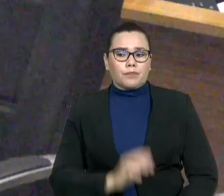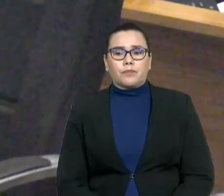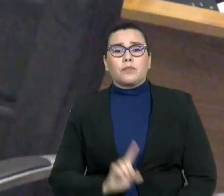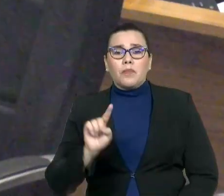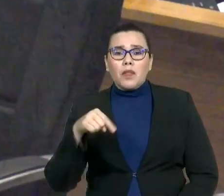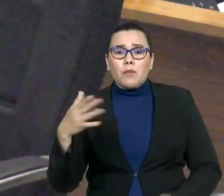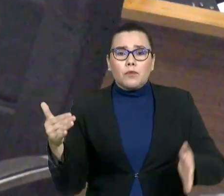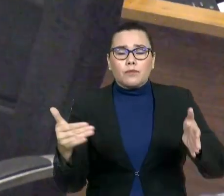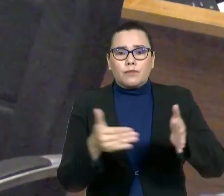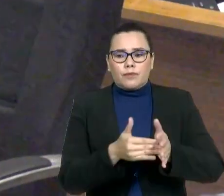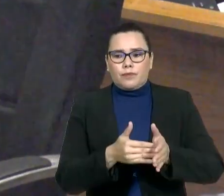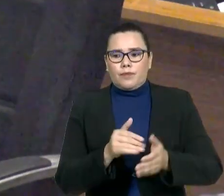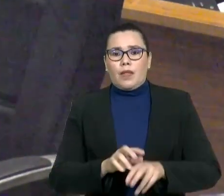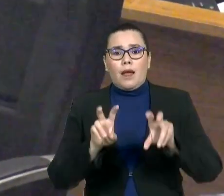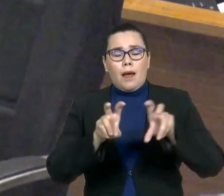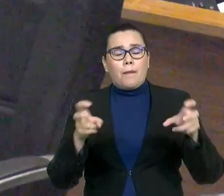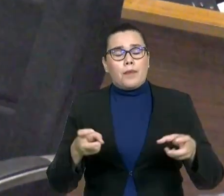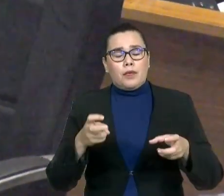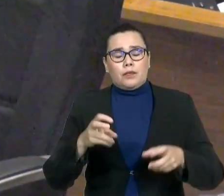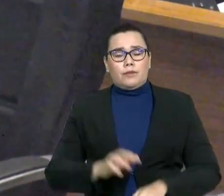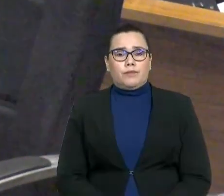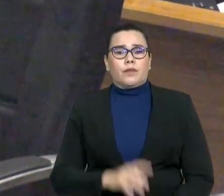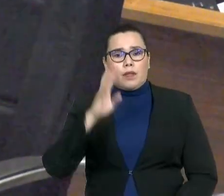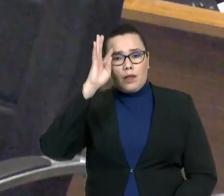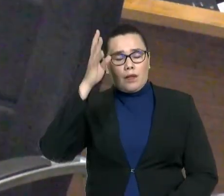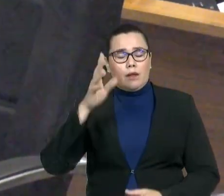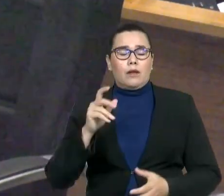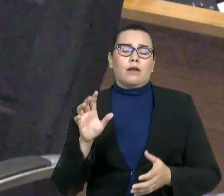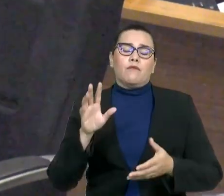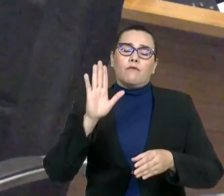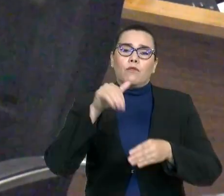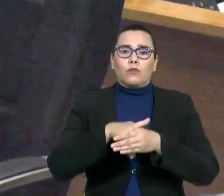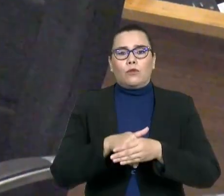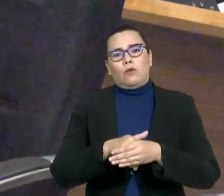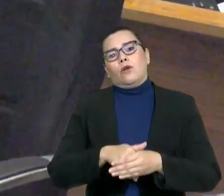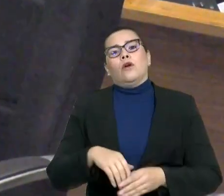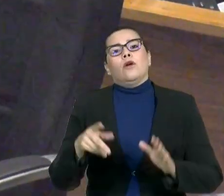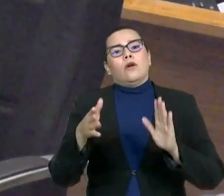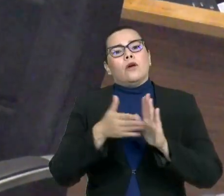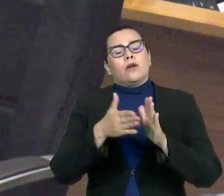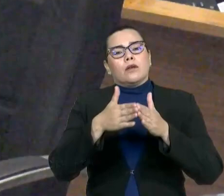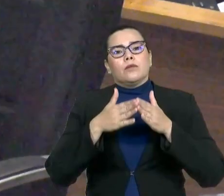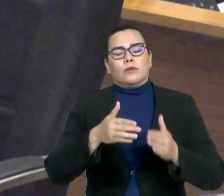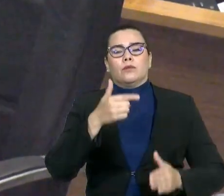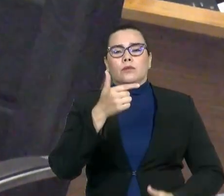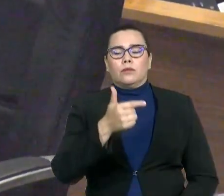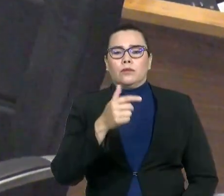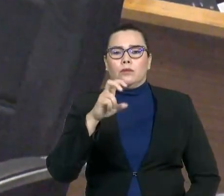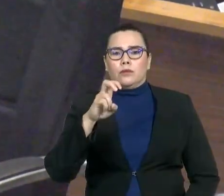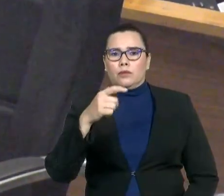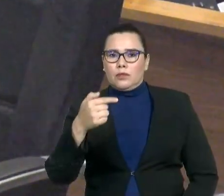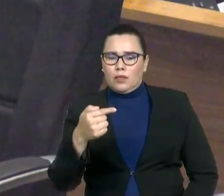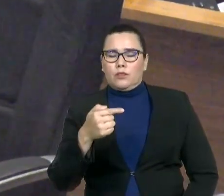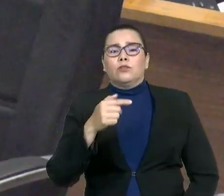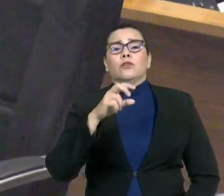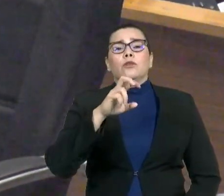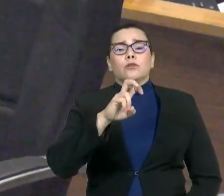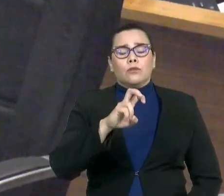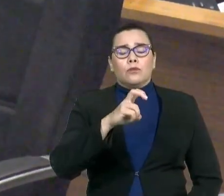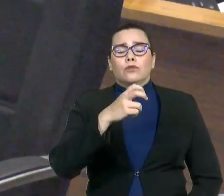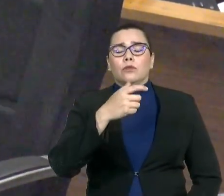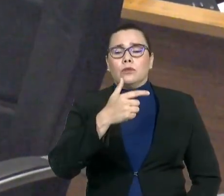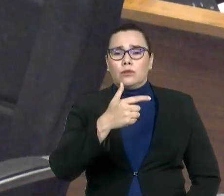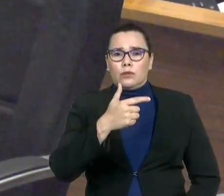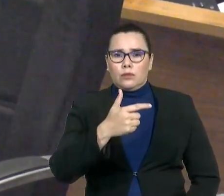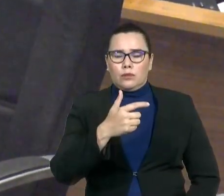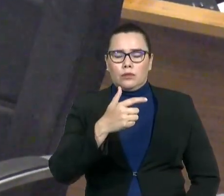fim, a mesa deferiu os requerimentos 257, de autoria do deputado Florencio Neto, 258, de autoria do